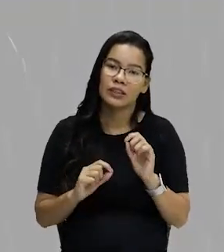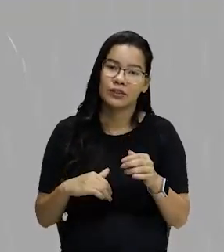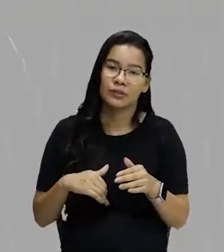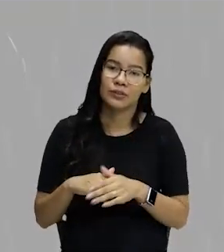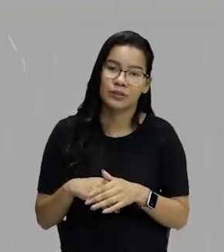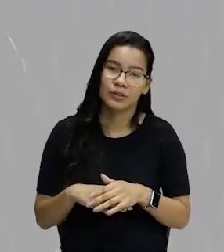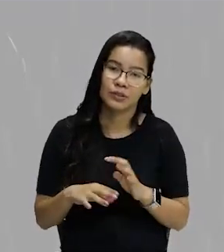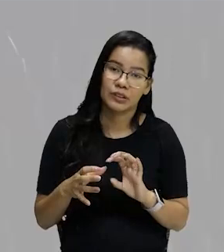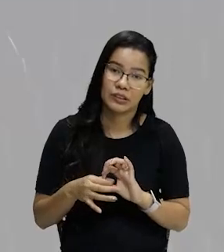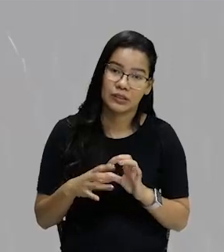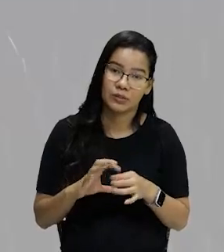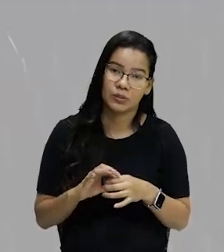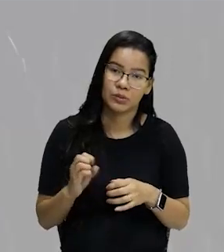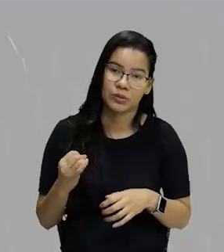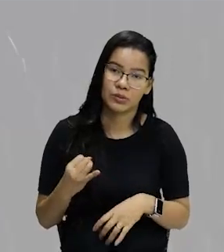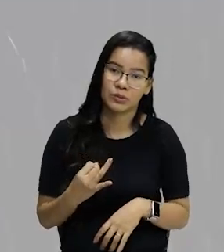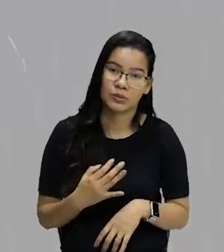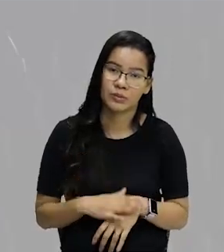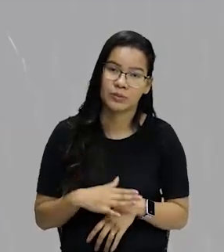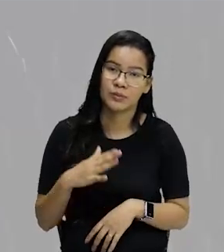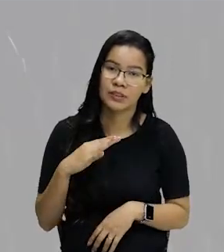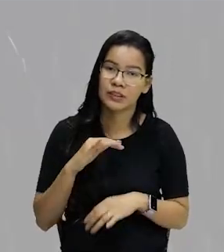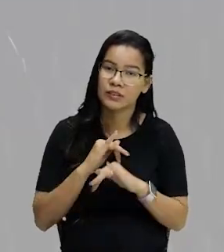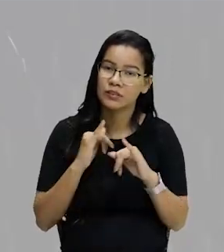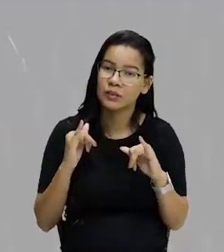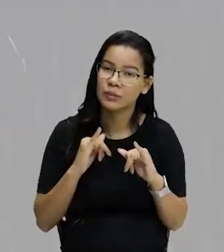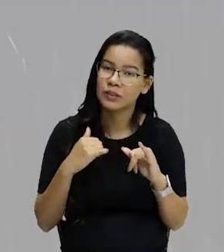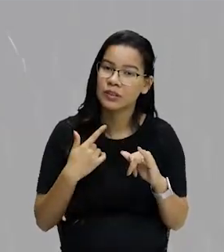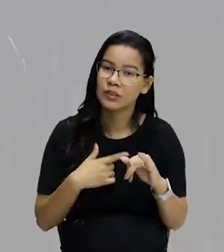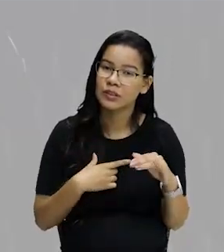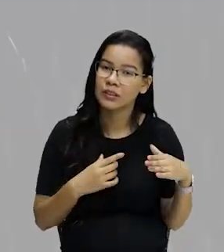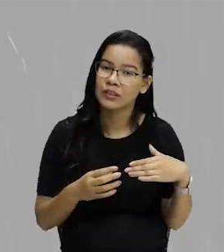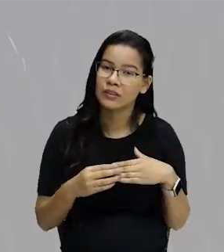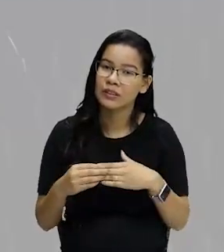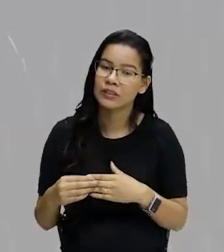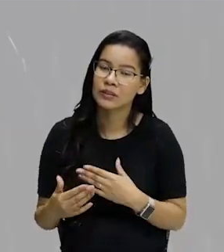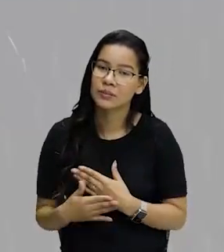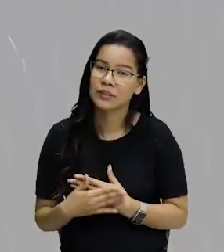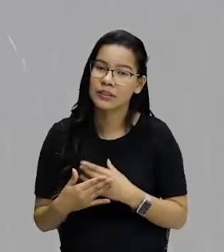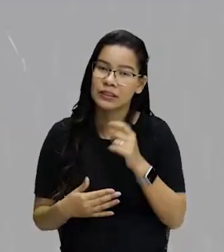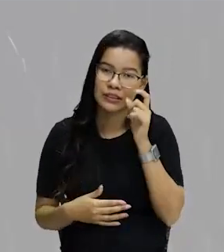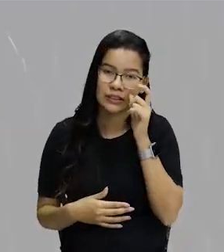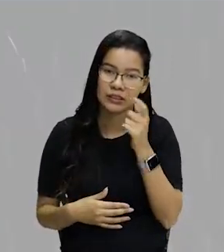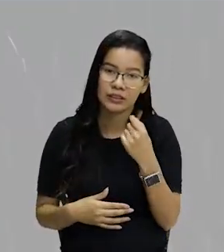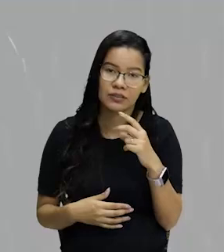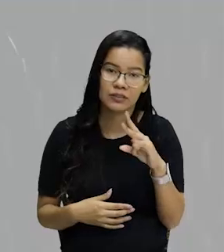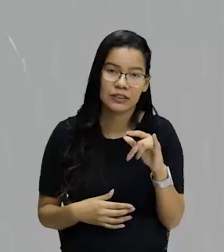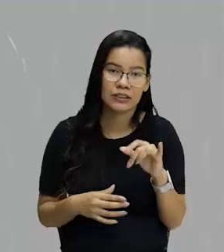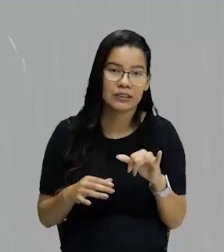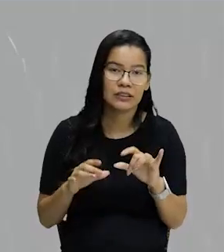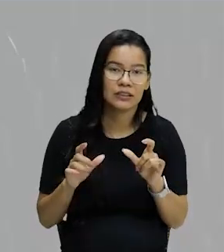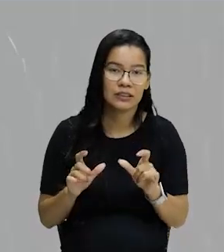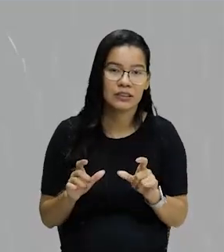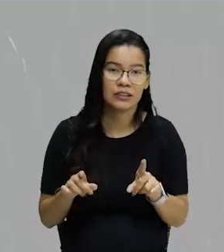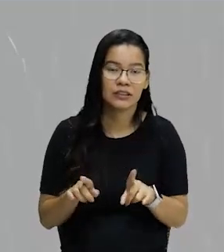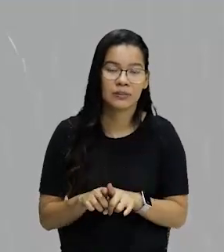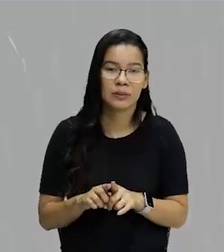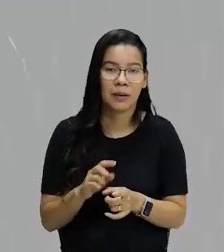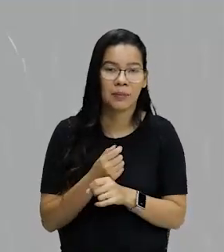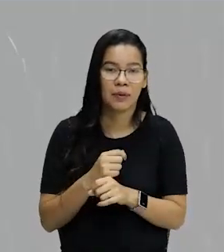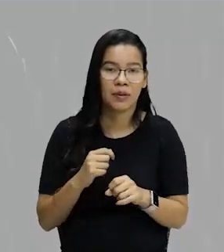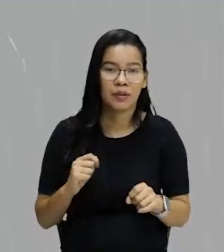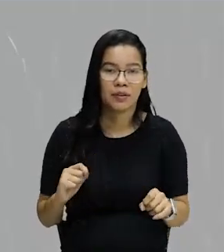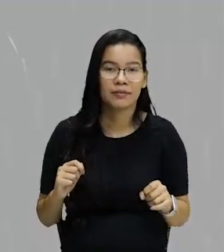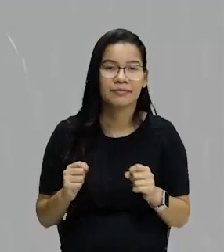Olímpicos, quanto mais informação nós levarmos ao público, mais interessante vai ser, maior vai ser o crescimento